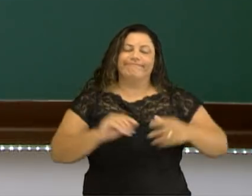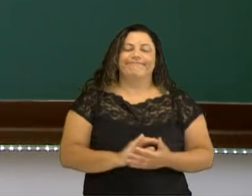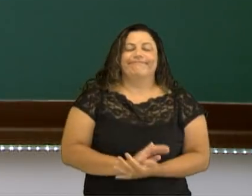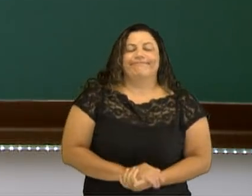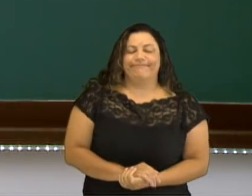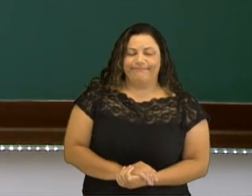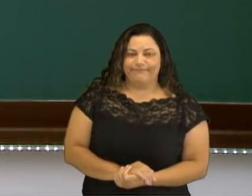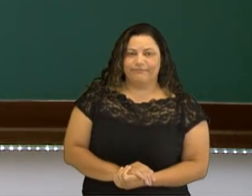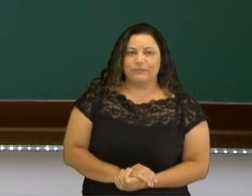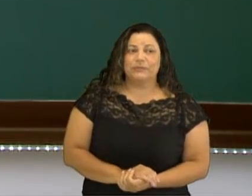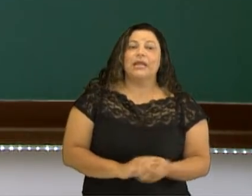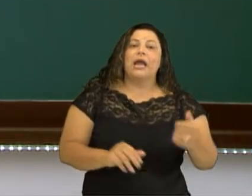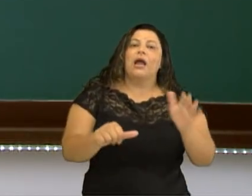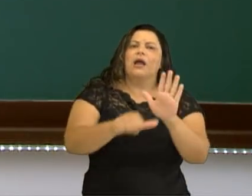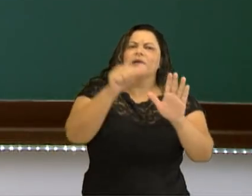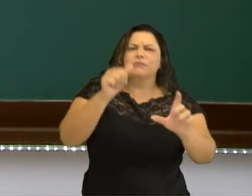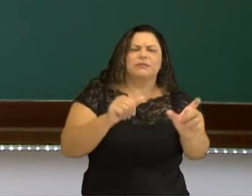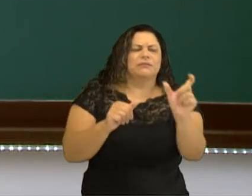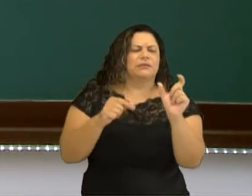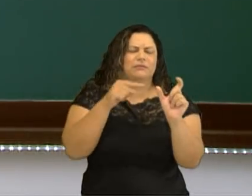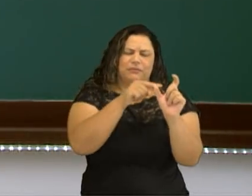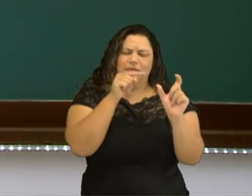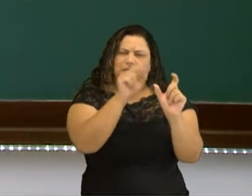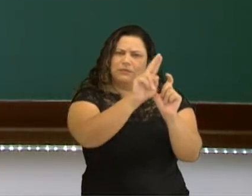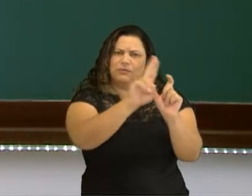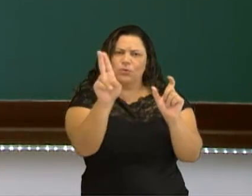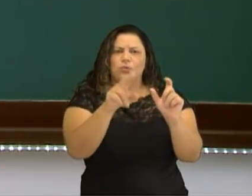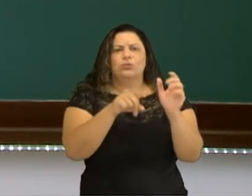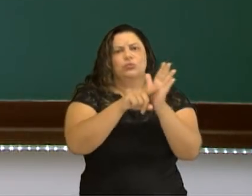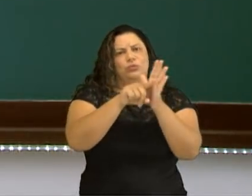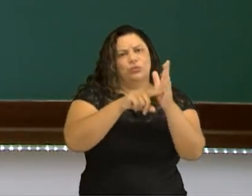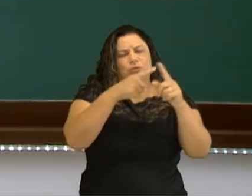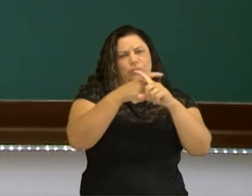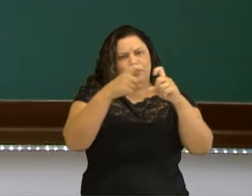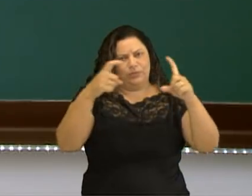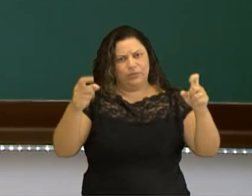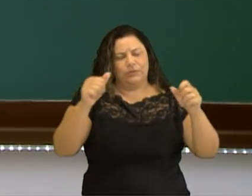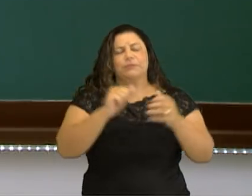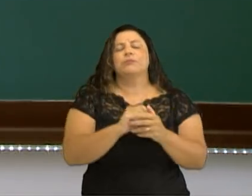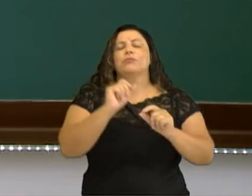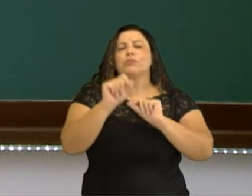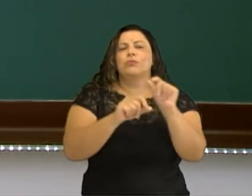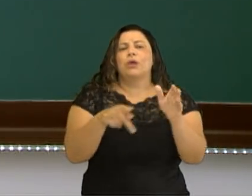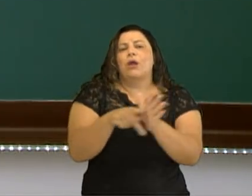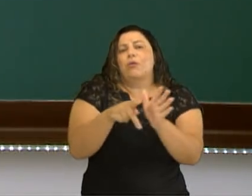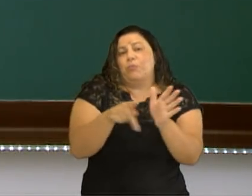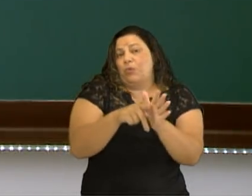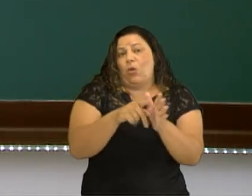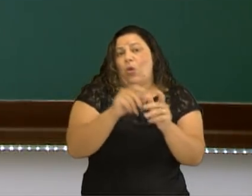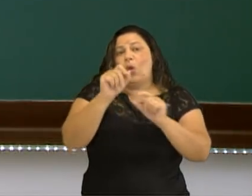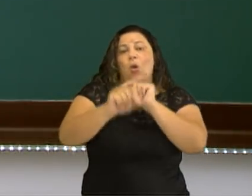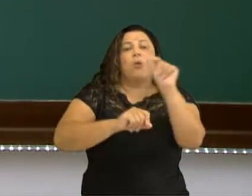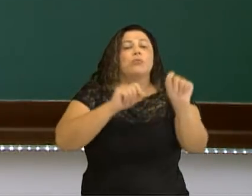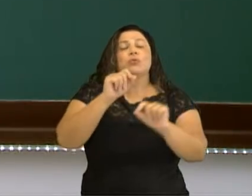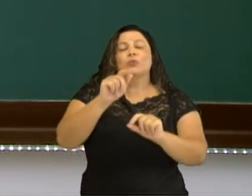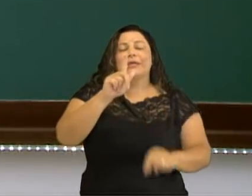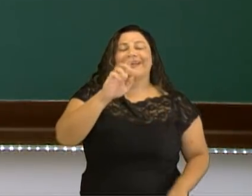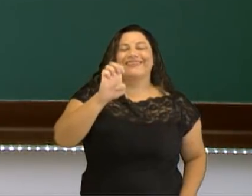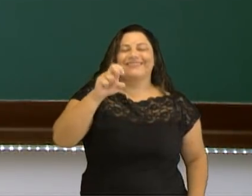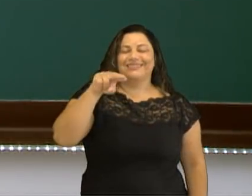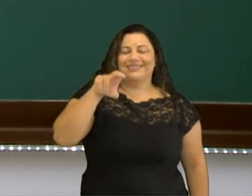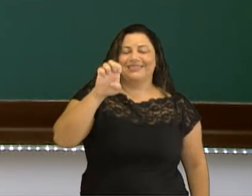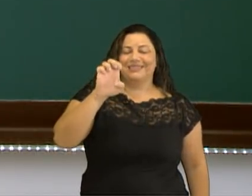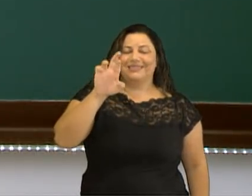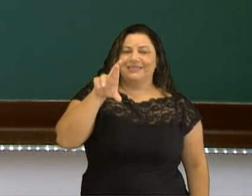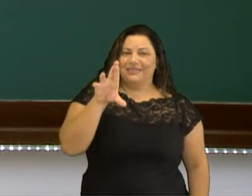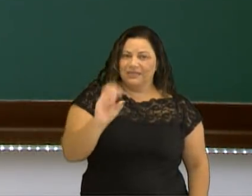primeira palavra desse nome, que é o nome científico, vai se referir ao gênero desse indivíduo, desse organismo. E ela